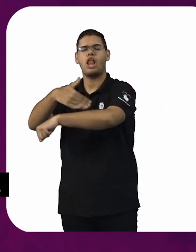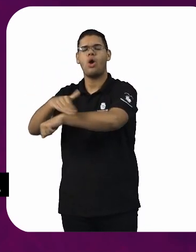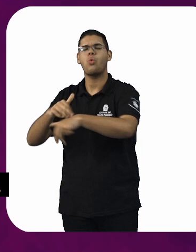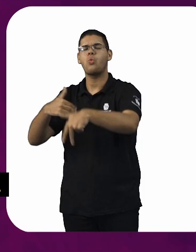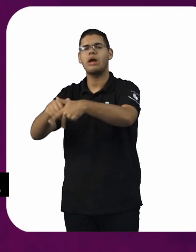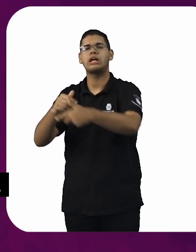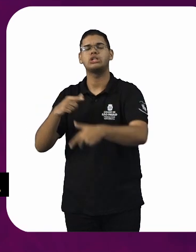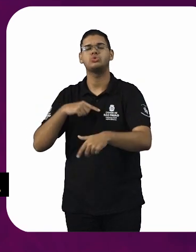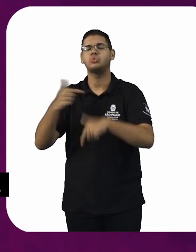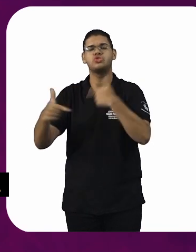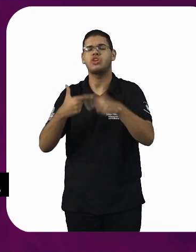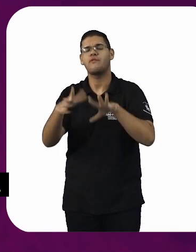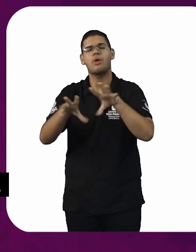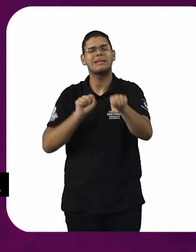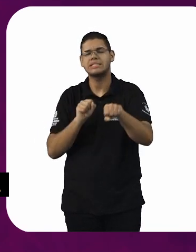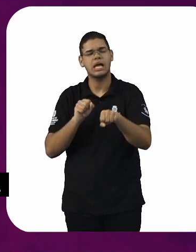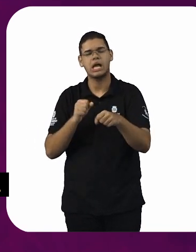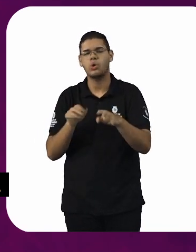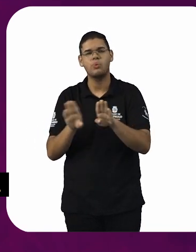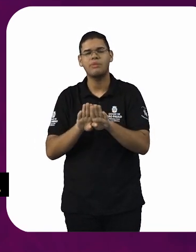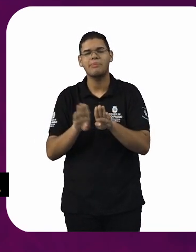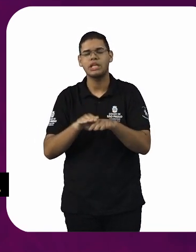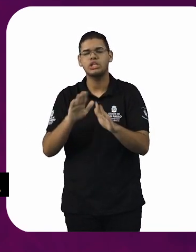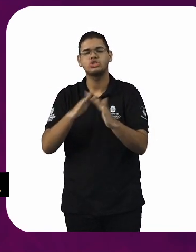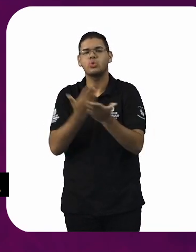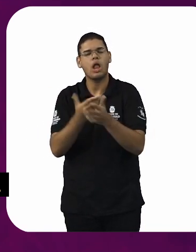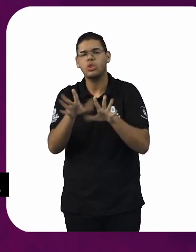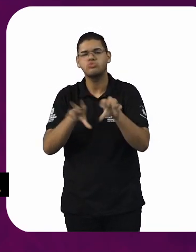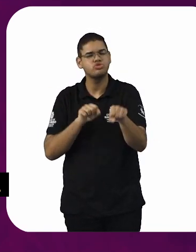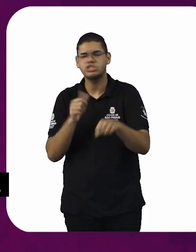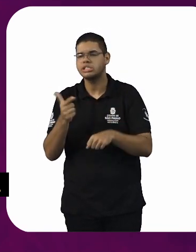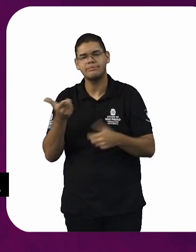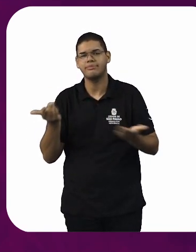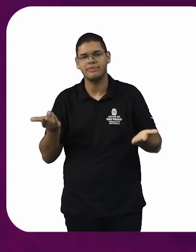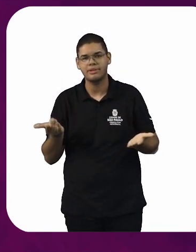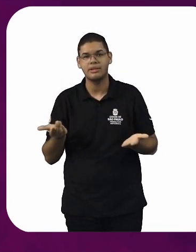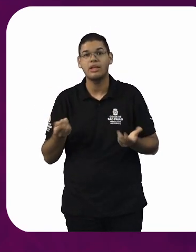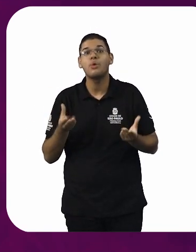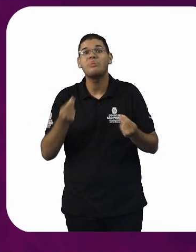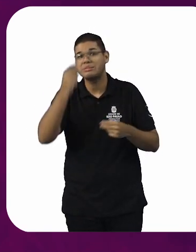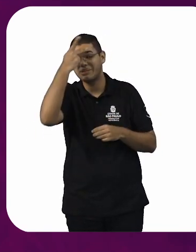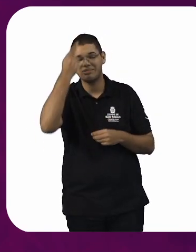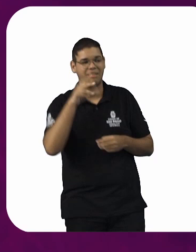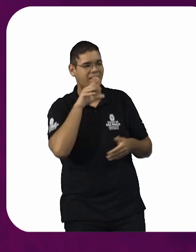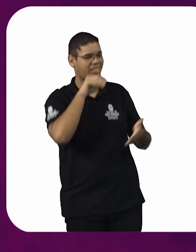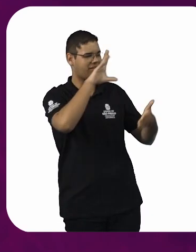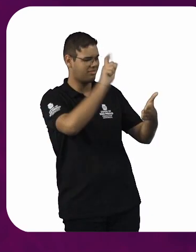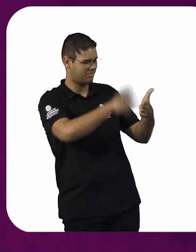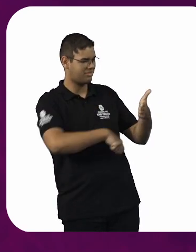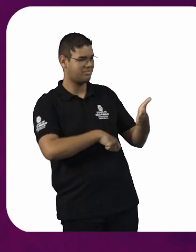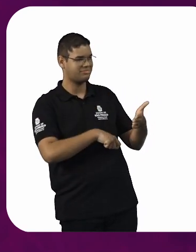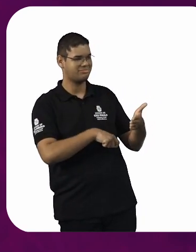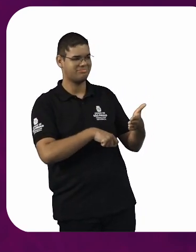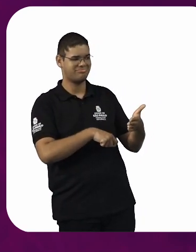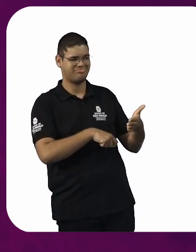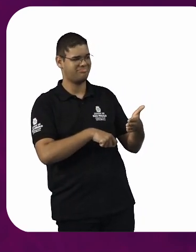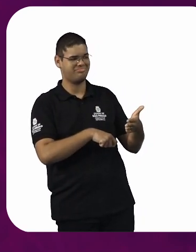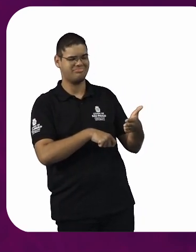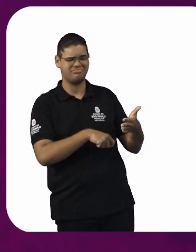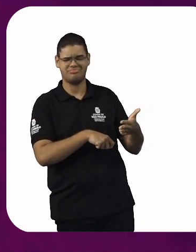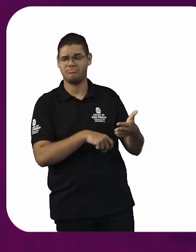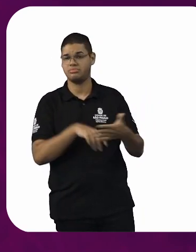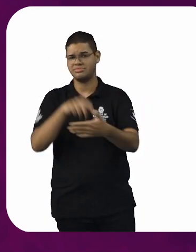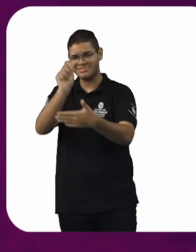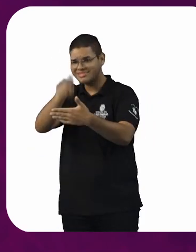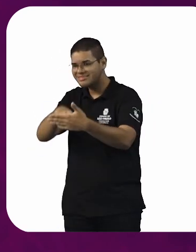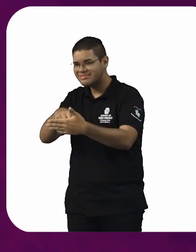sem emprego, sem ter quem quisesse empregá-los, né, e aí vem a questão da lei da vadiagem. Então, assim, tem todo um contexto histórico, né? E